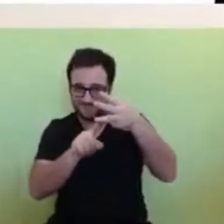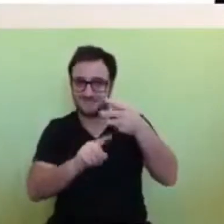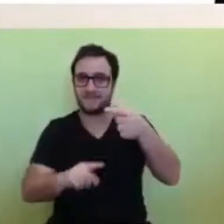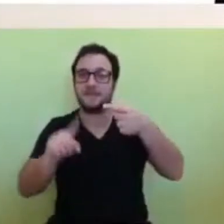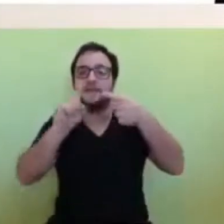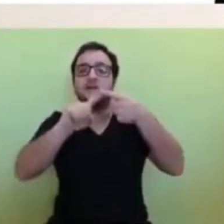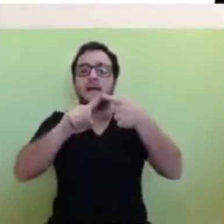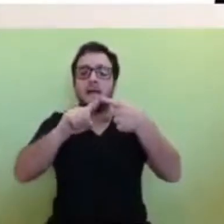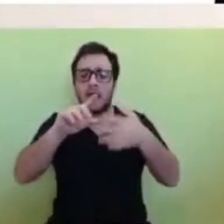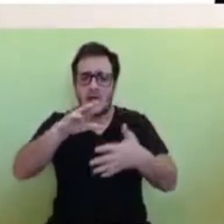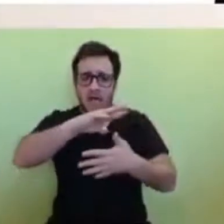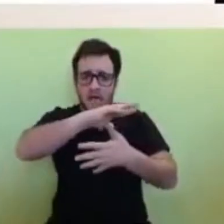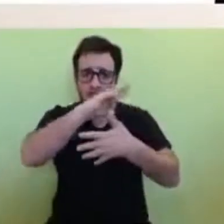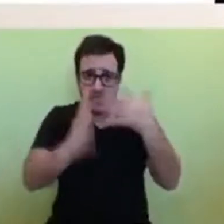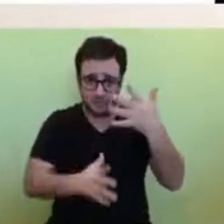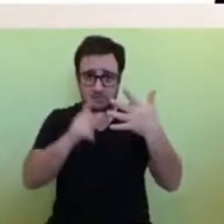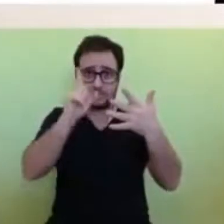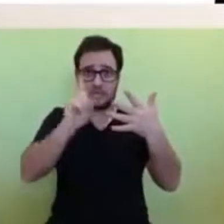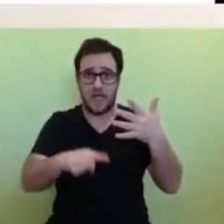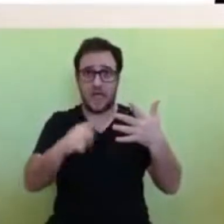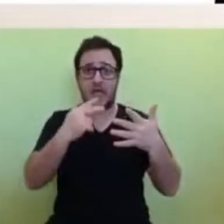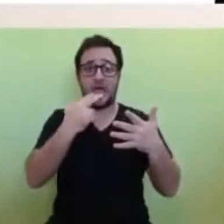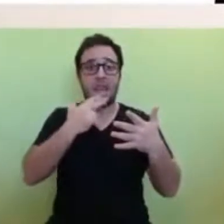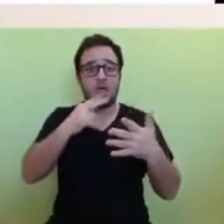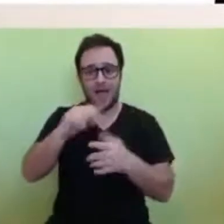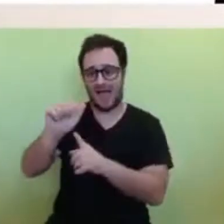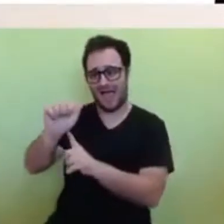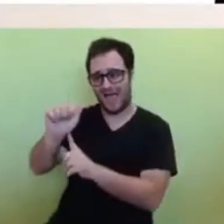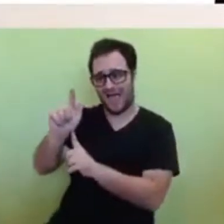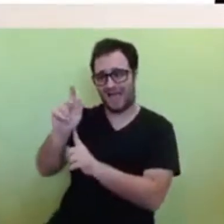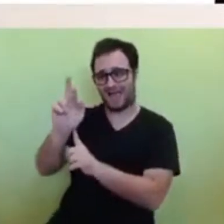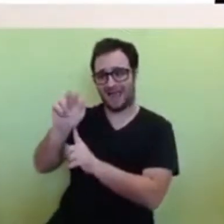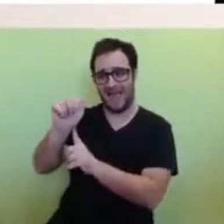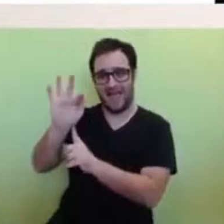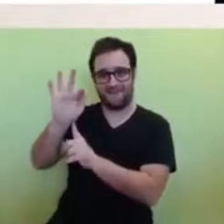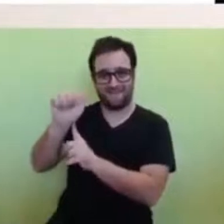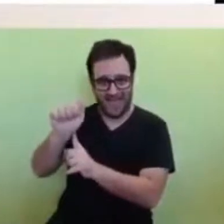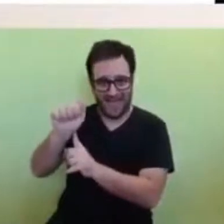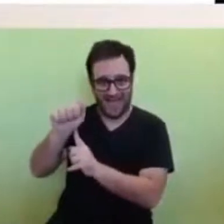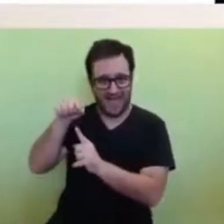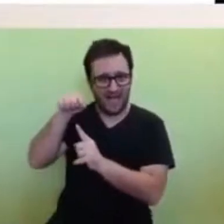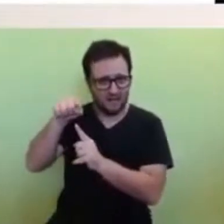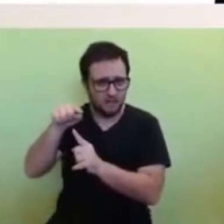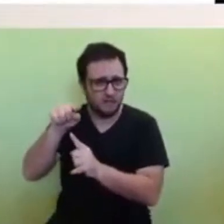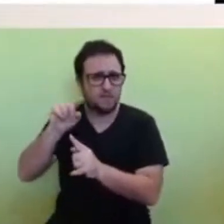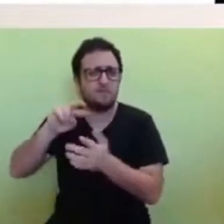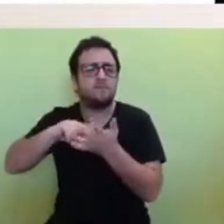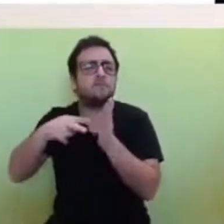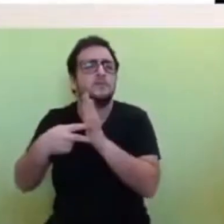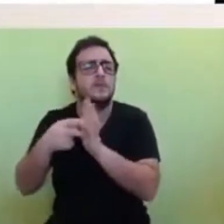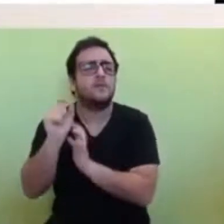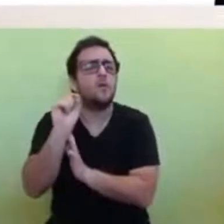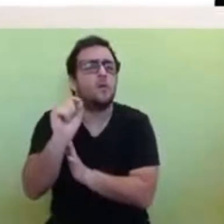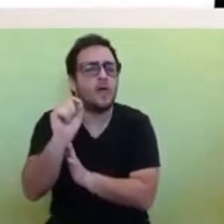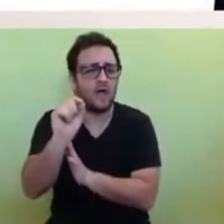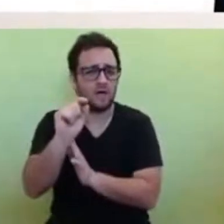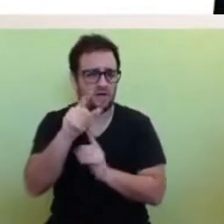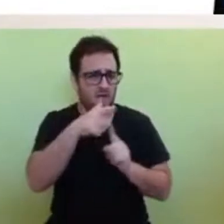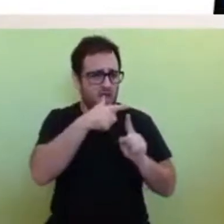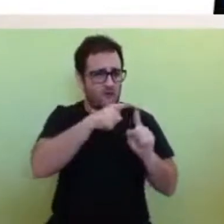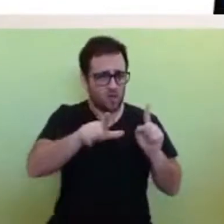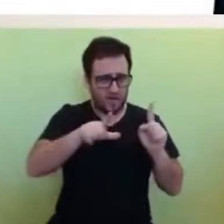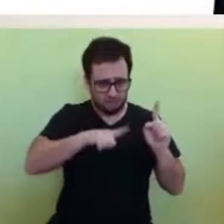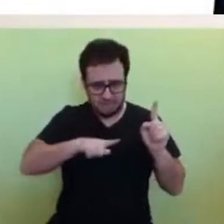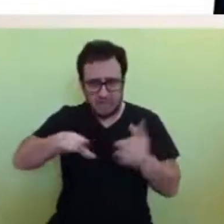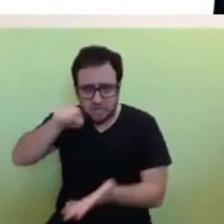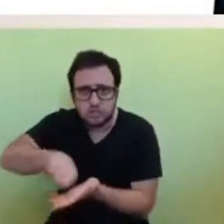Será que vale a pena utilizar uma forma escrita para a língua de sinais? E como que funciona a tradução de